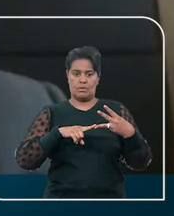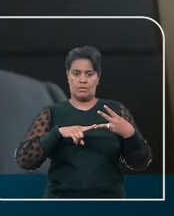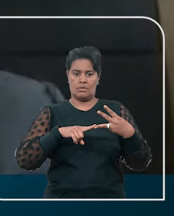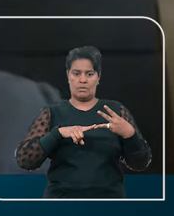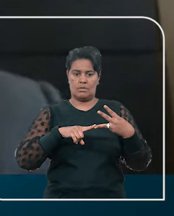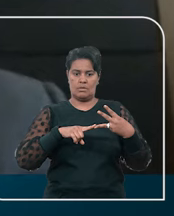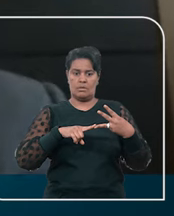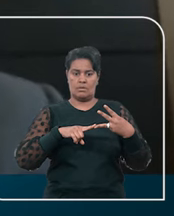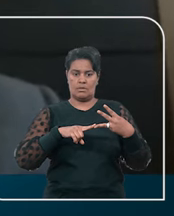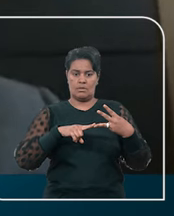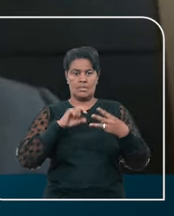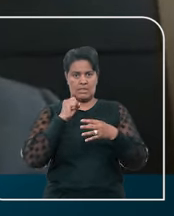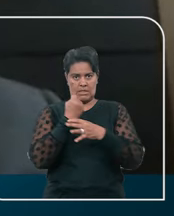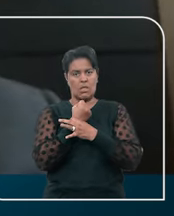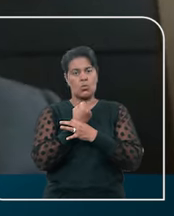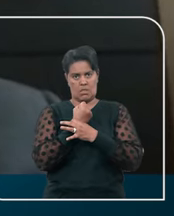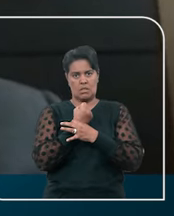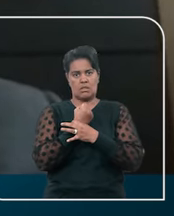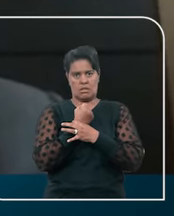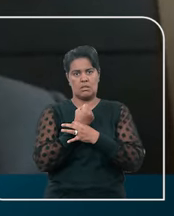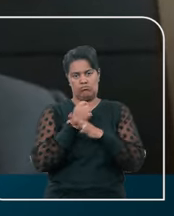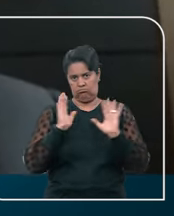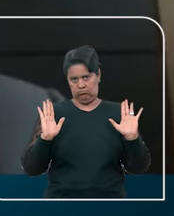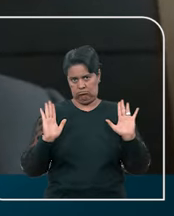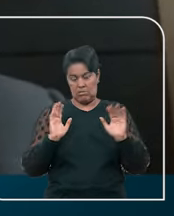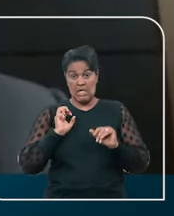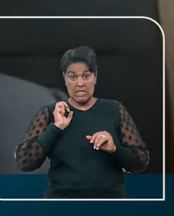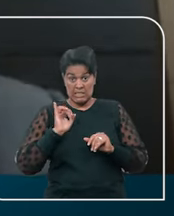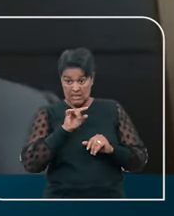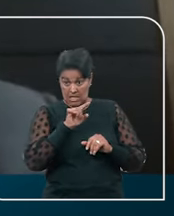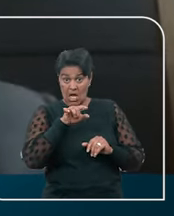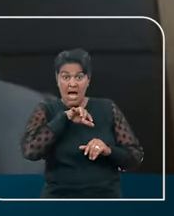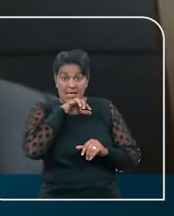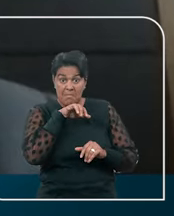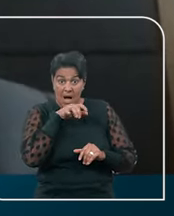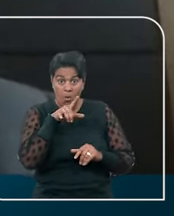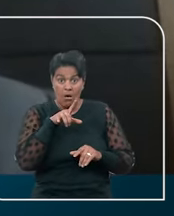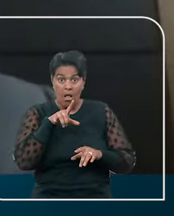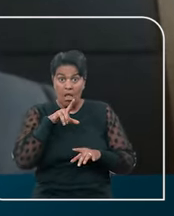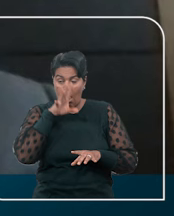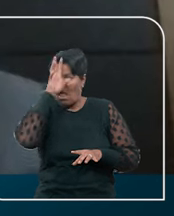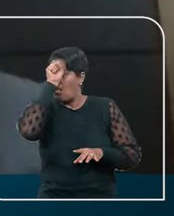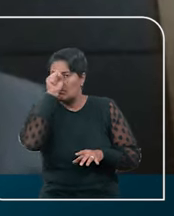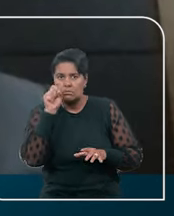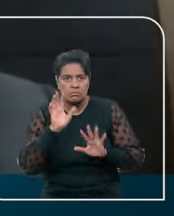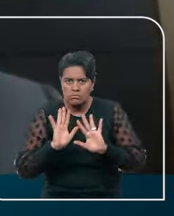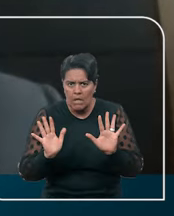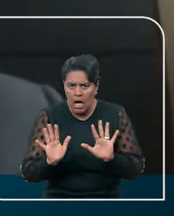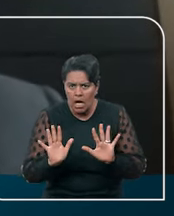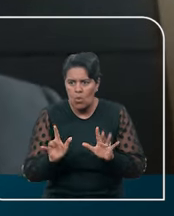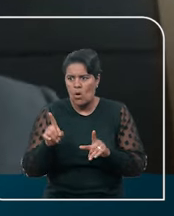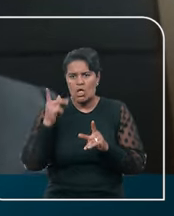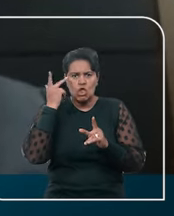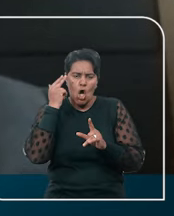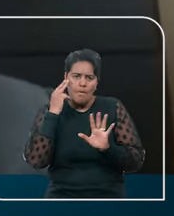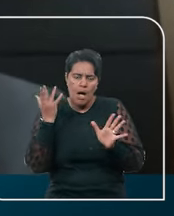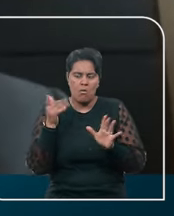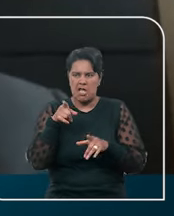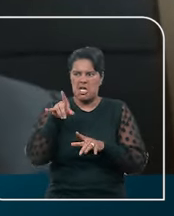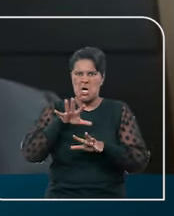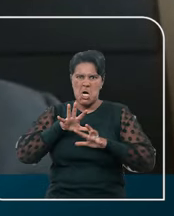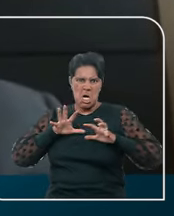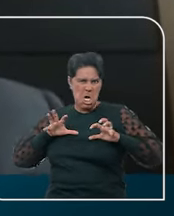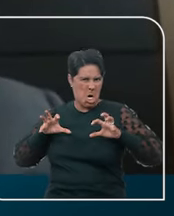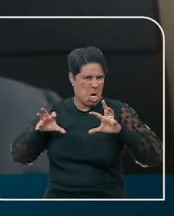segurança e a segurança Então se o animal não ofende a segurança né um animal eh feroz né não animal